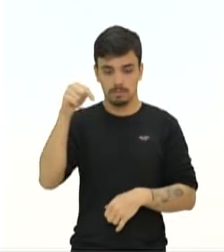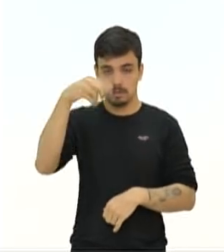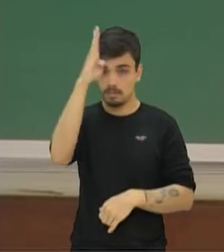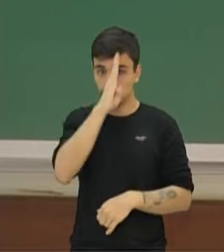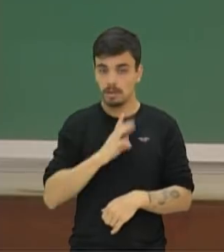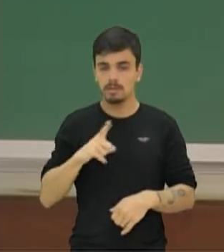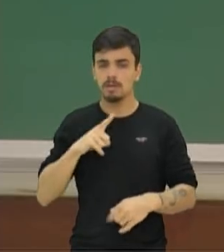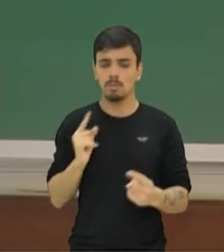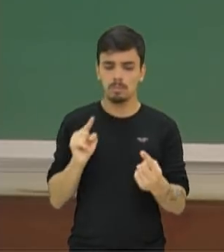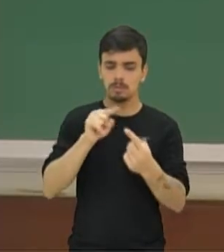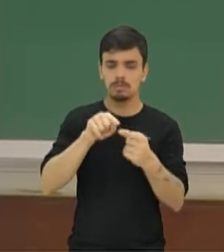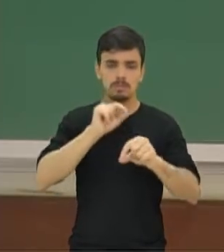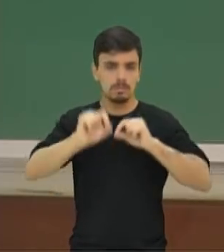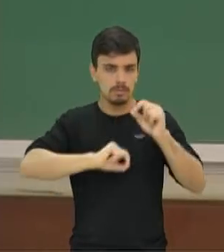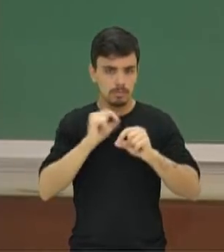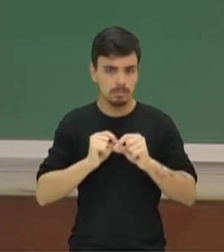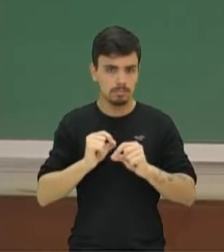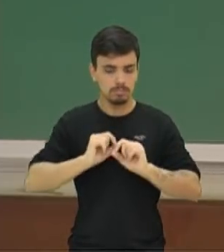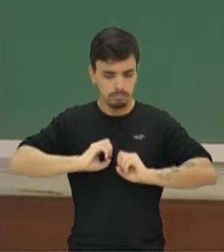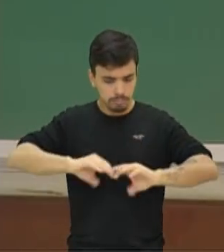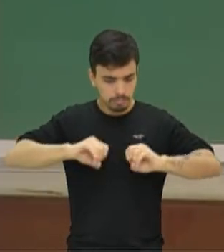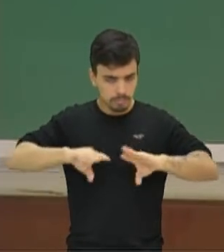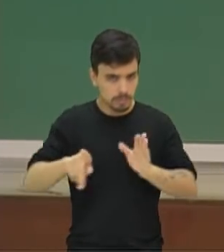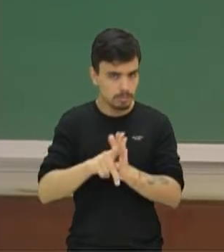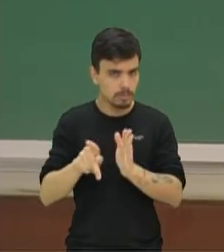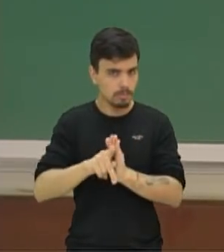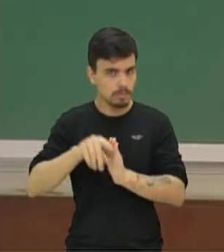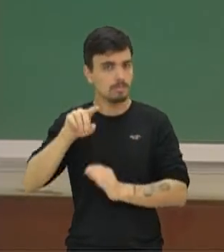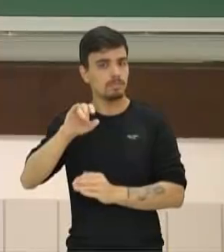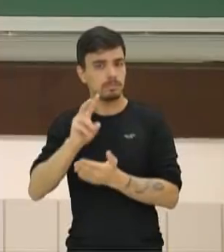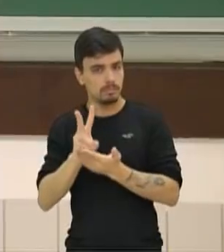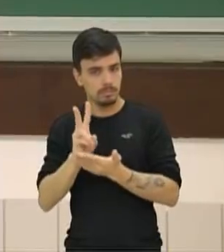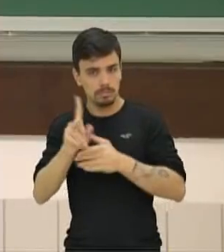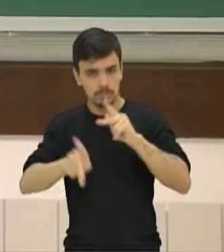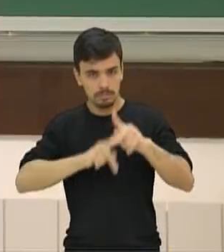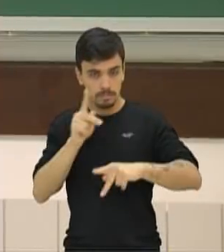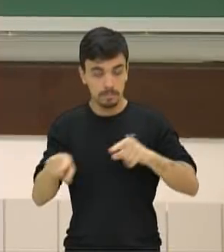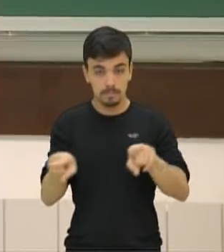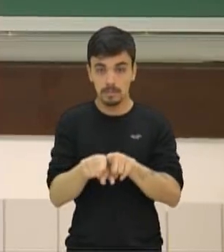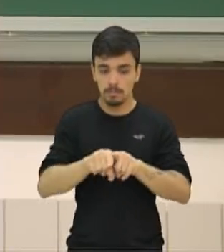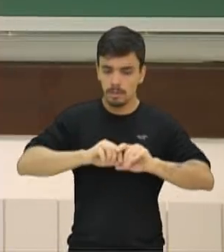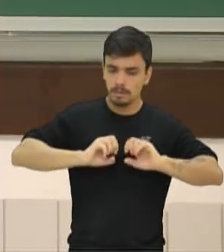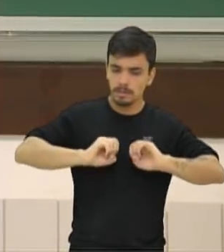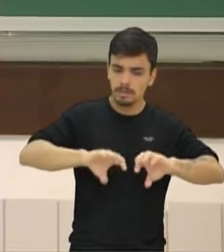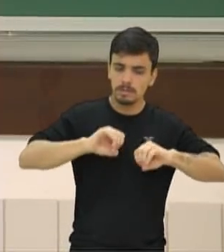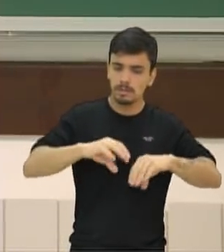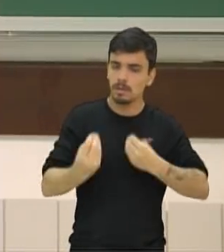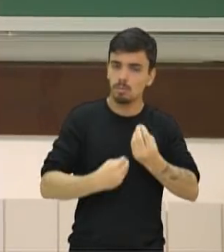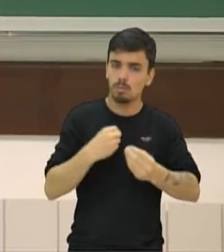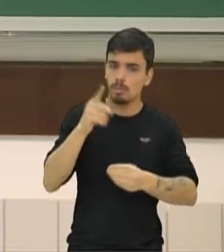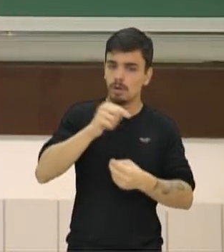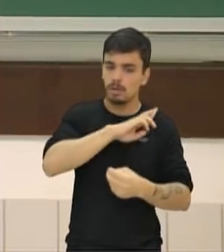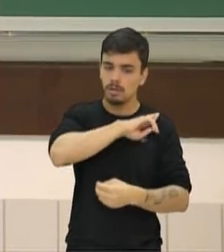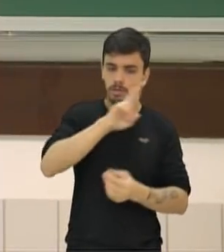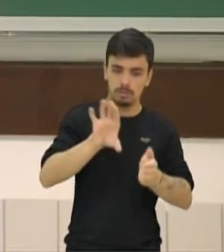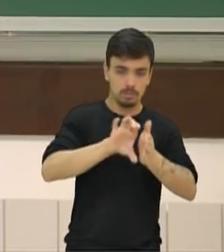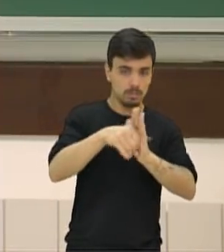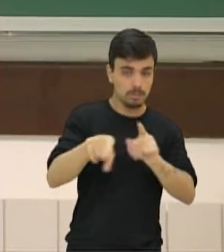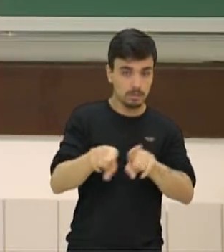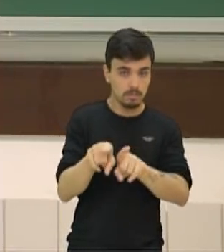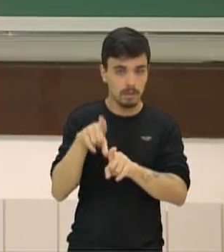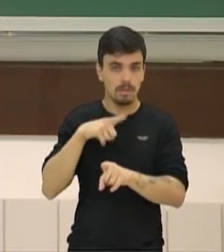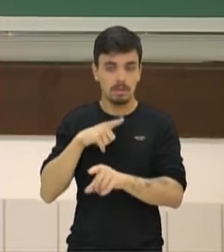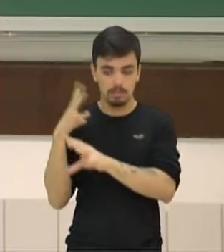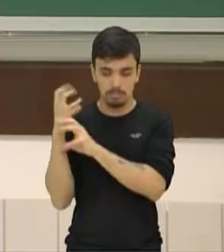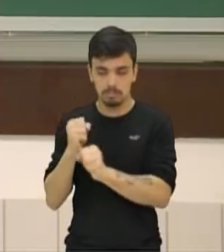esse intuito de catequizar os índios, né, os nossos povos indígenas, ensinar os preceitos da religião, e aí vai trazer